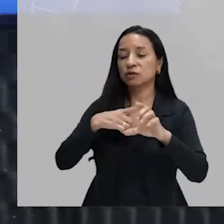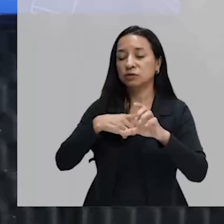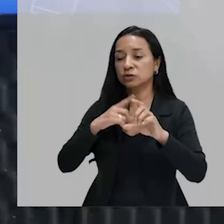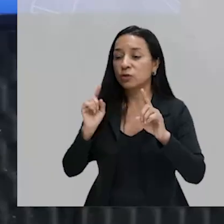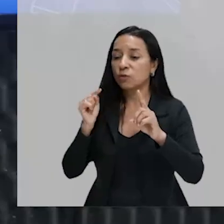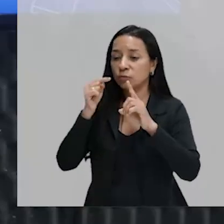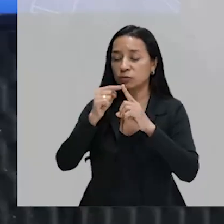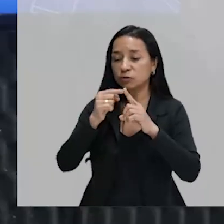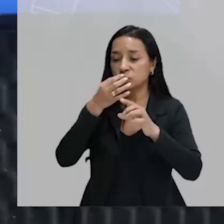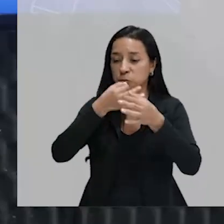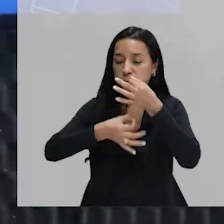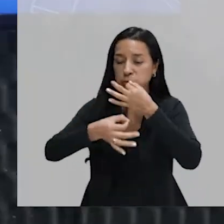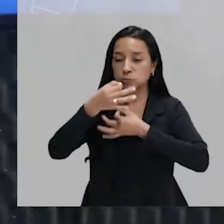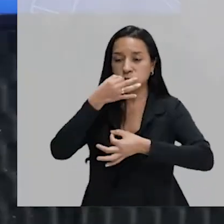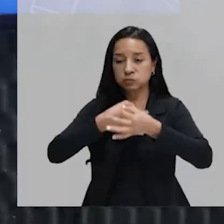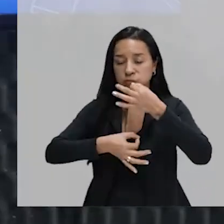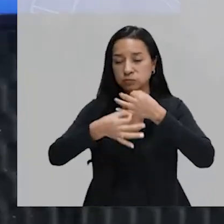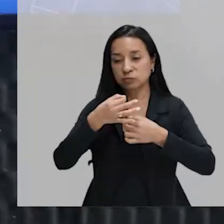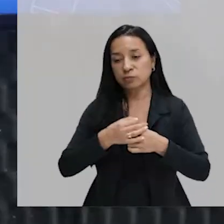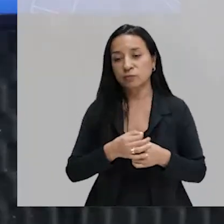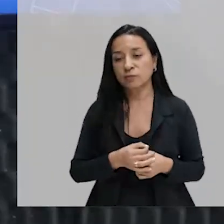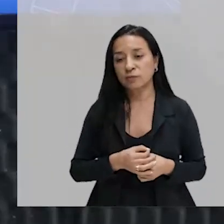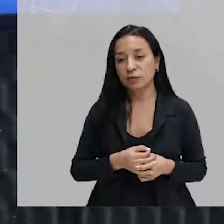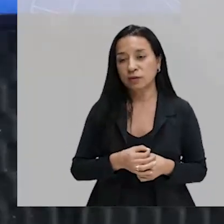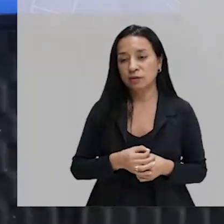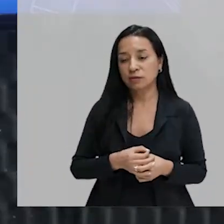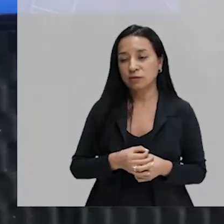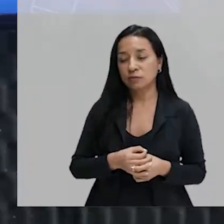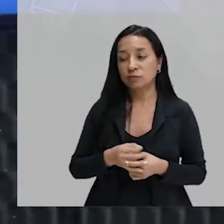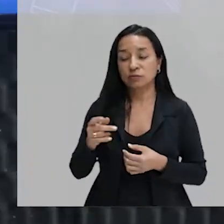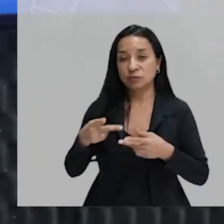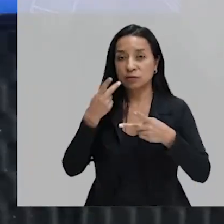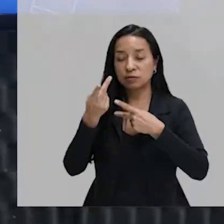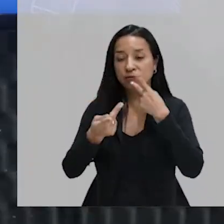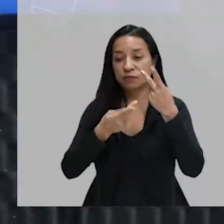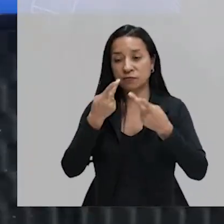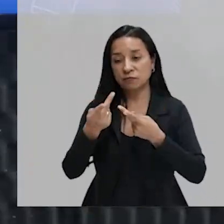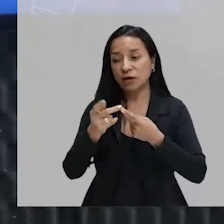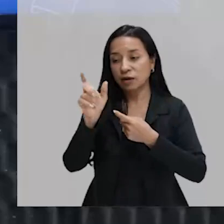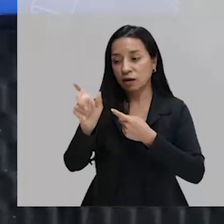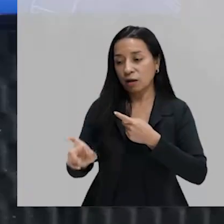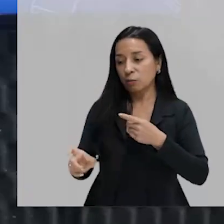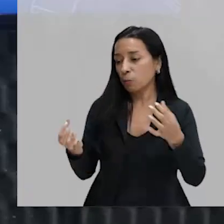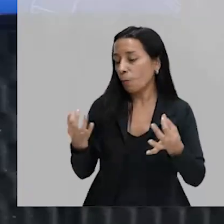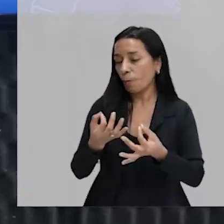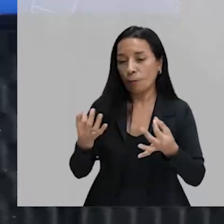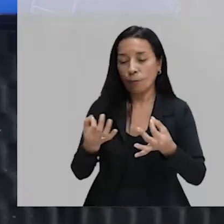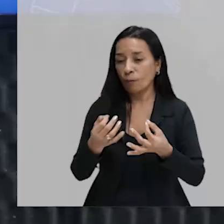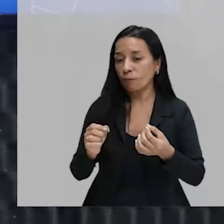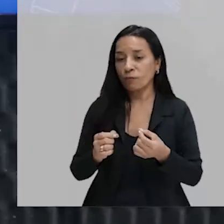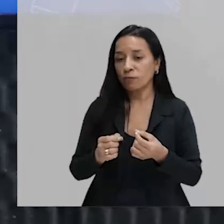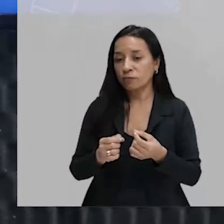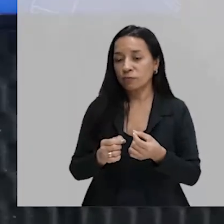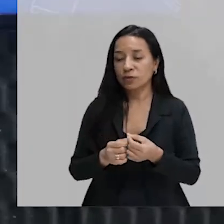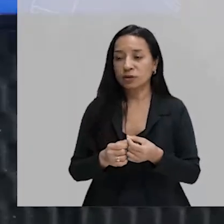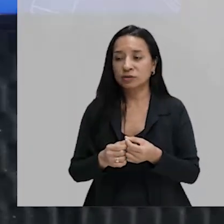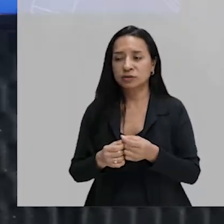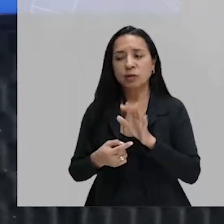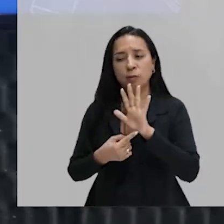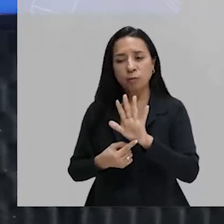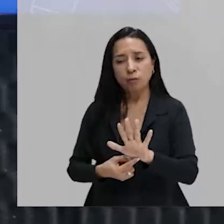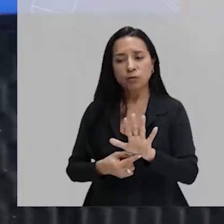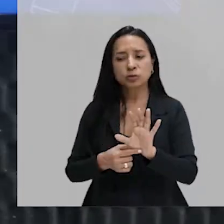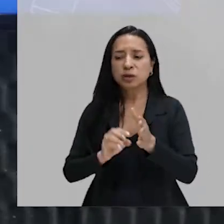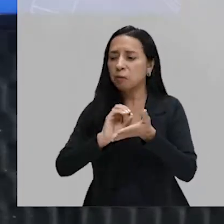aqui nós temos uma crítica. Então, quando ele diz ninguém, né, ele não define. Ele deixa ali de forma